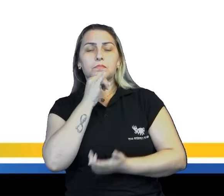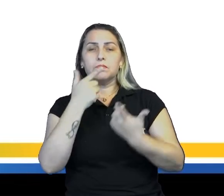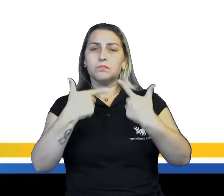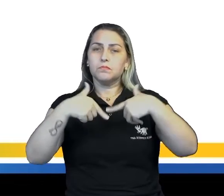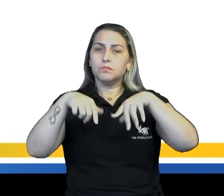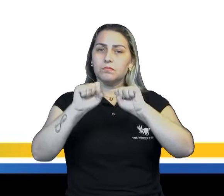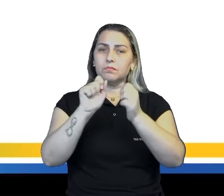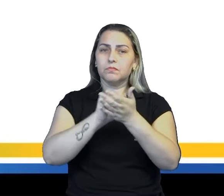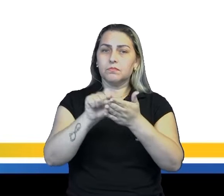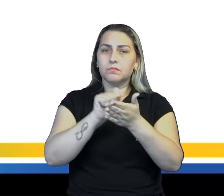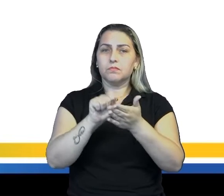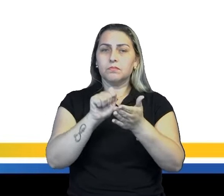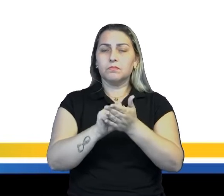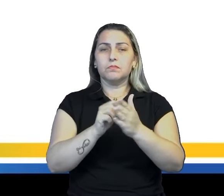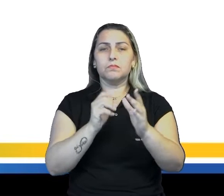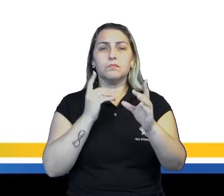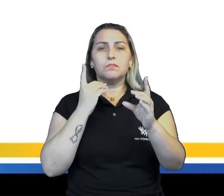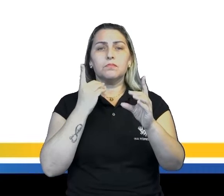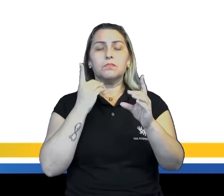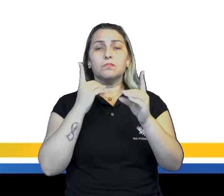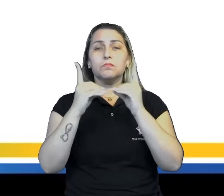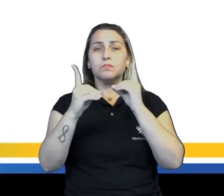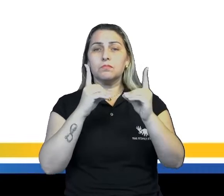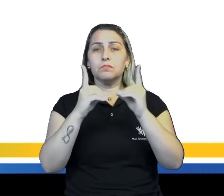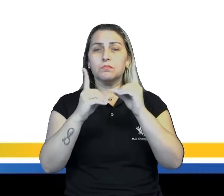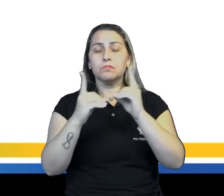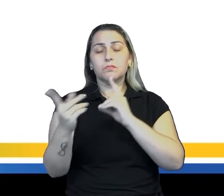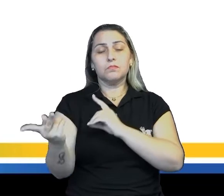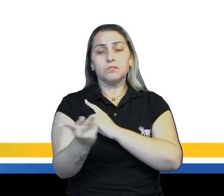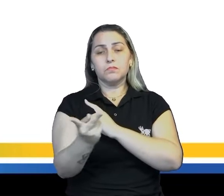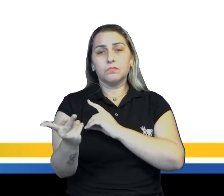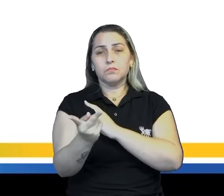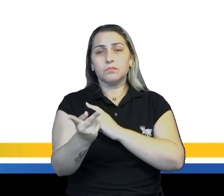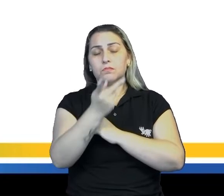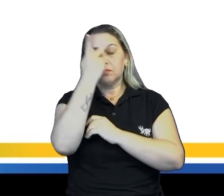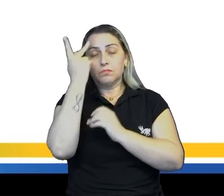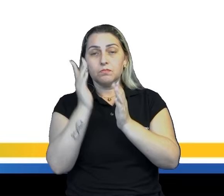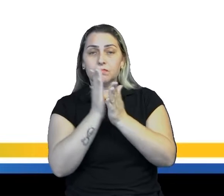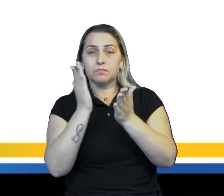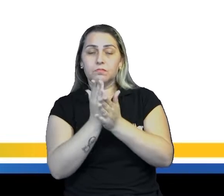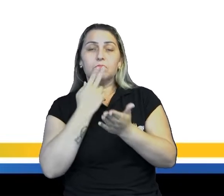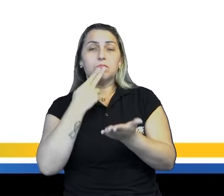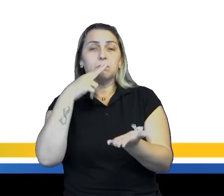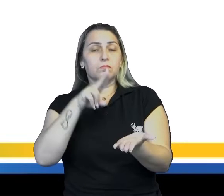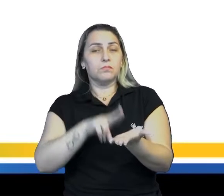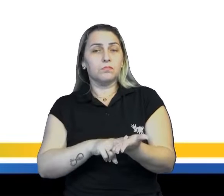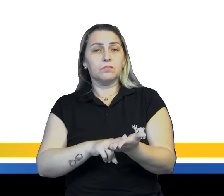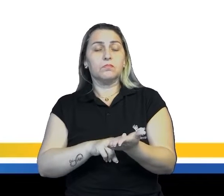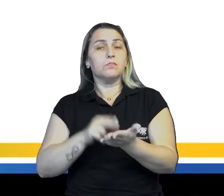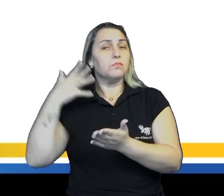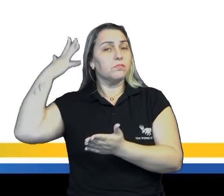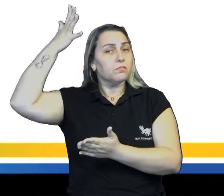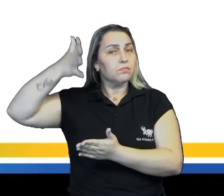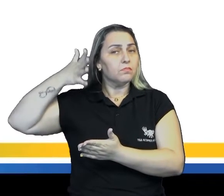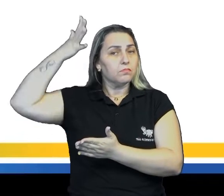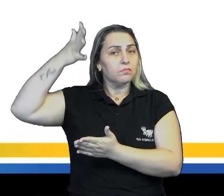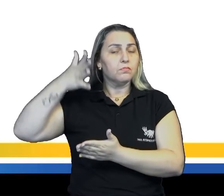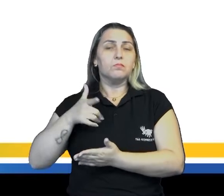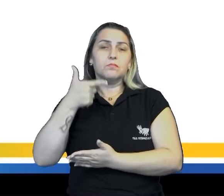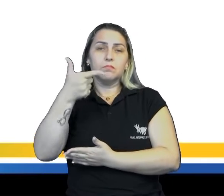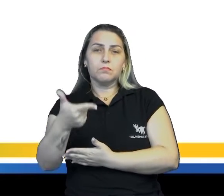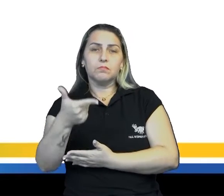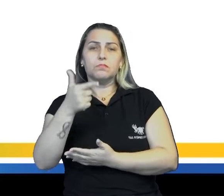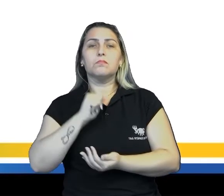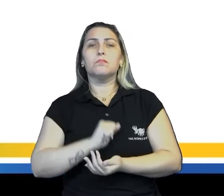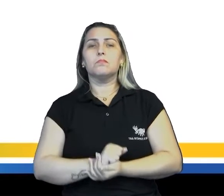Exemplos de linguagem verbal. Diálogo entre duas pessoas. Um livro, uma carta, uma palestra, entre